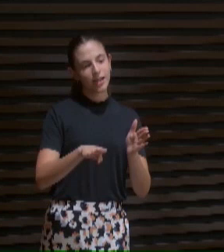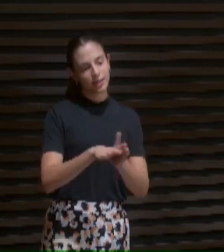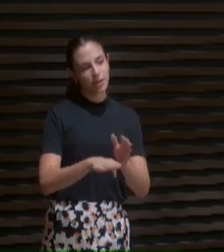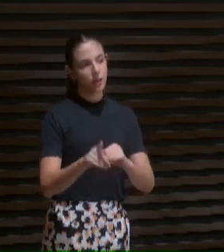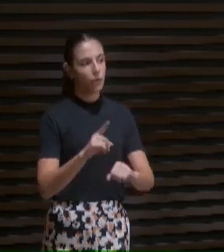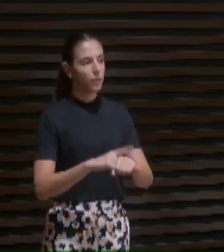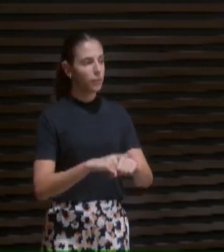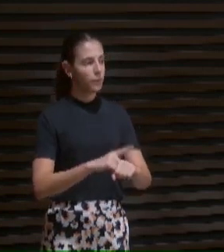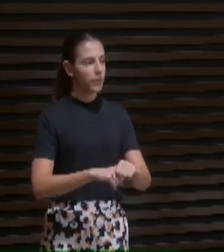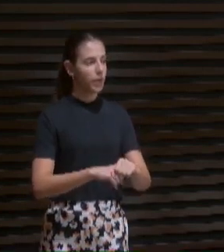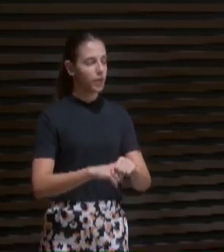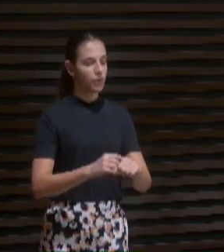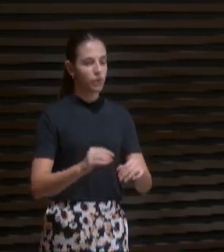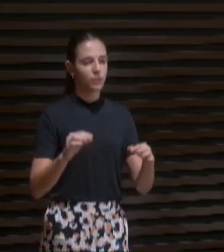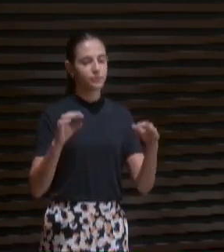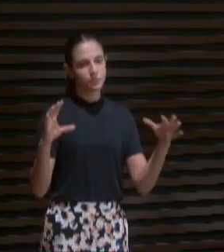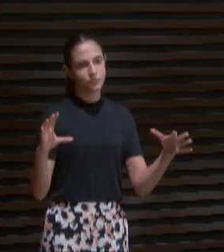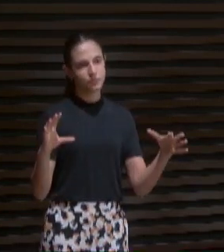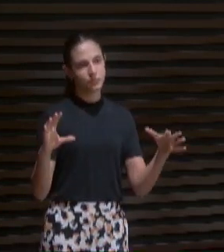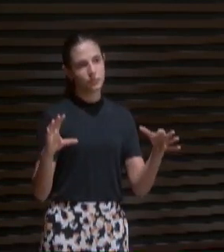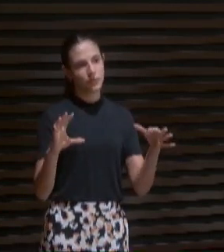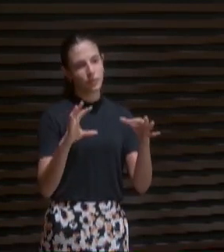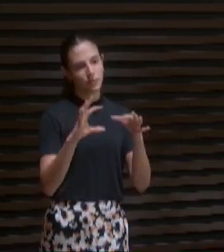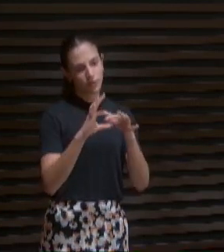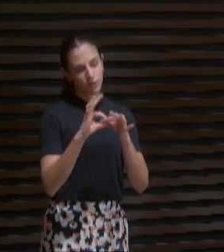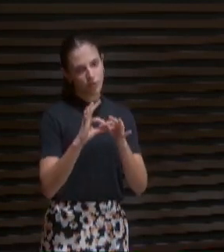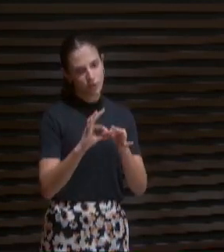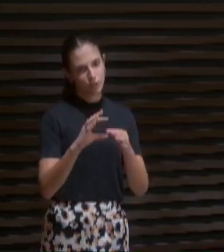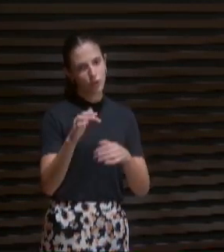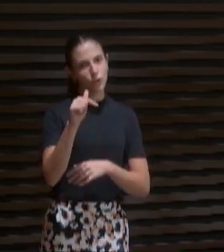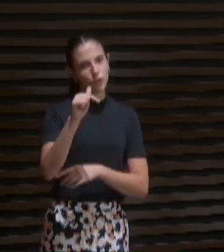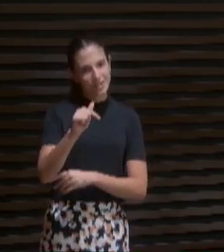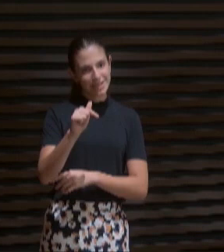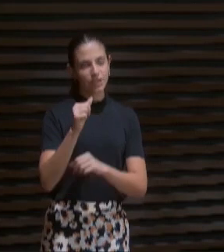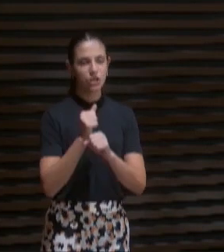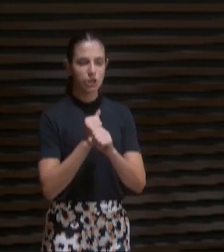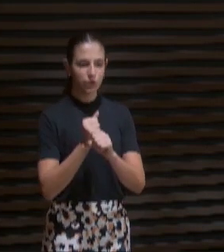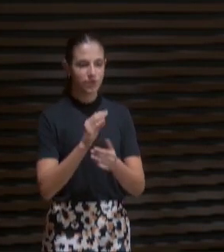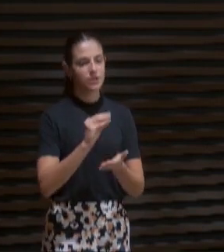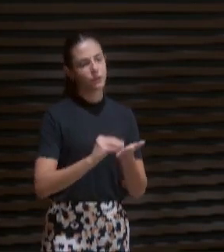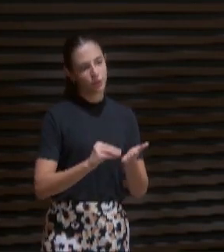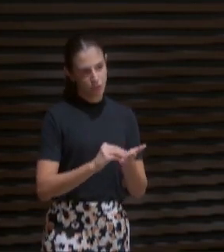da instauração da 70ª semana, os 7 anos que estão faltando.